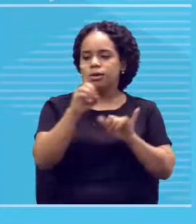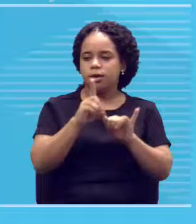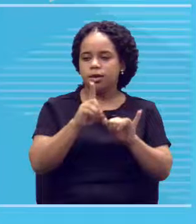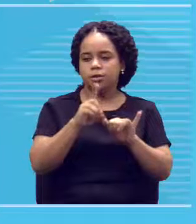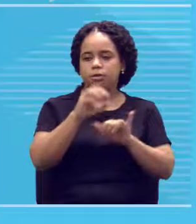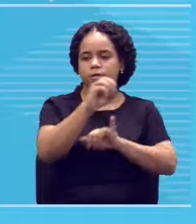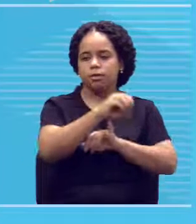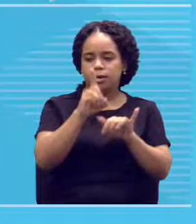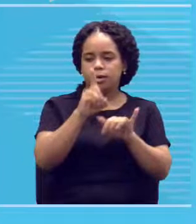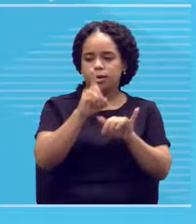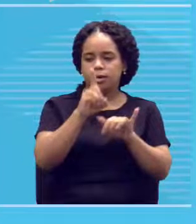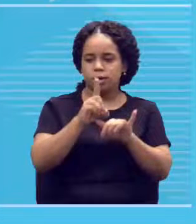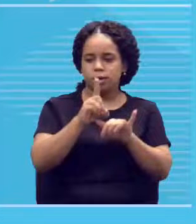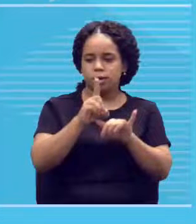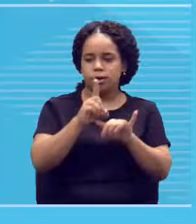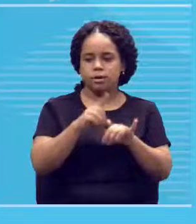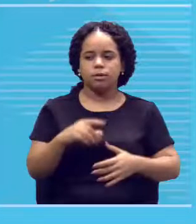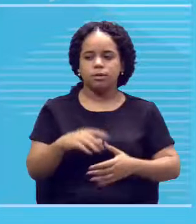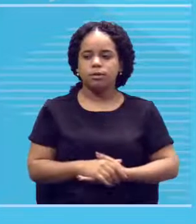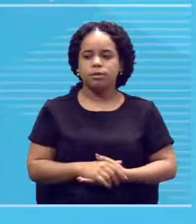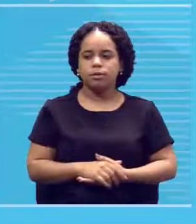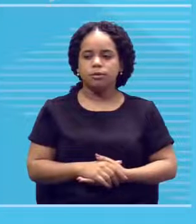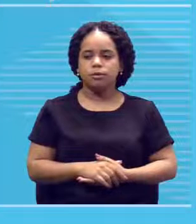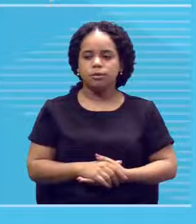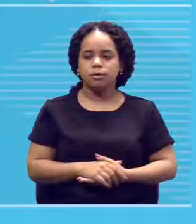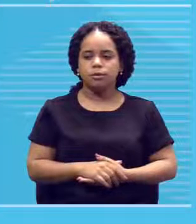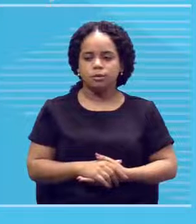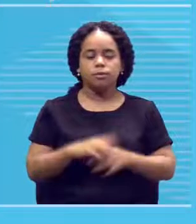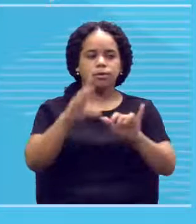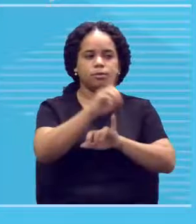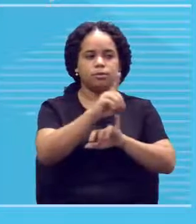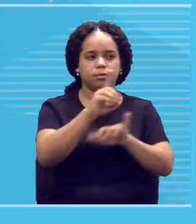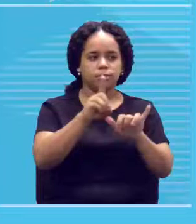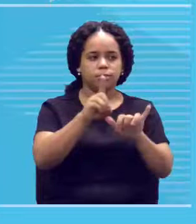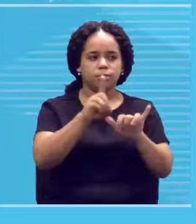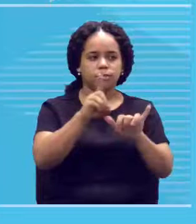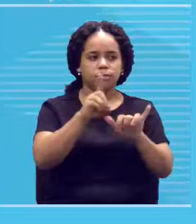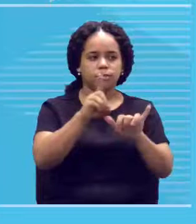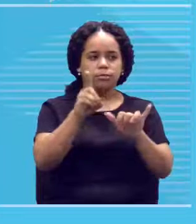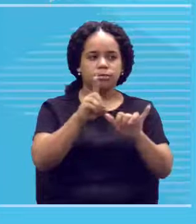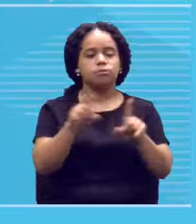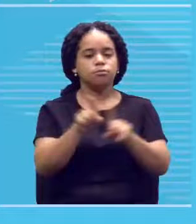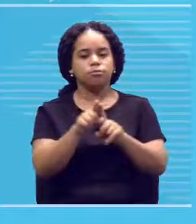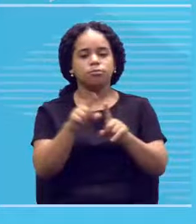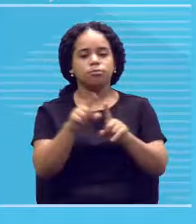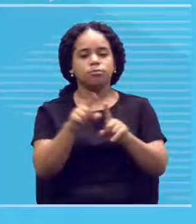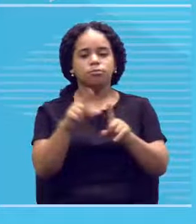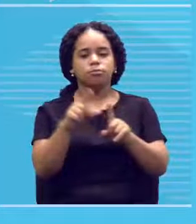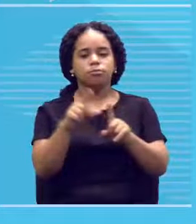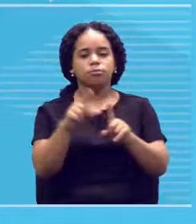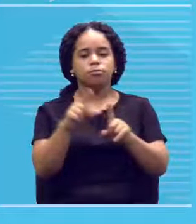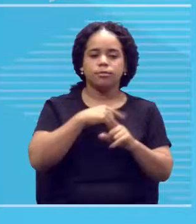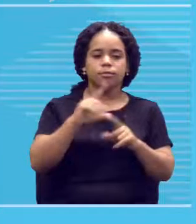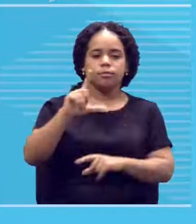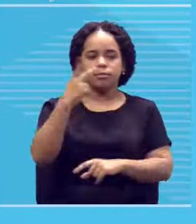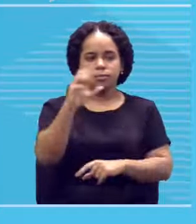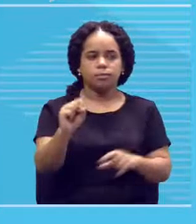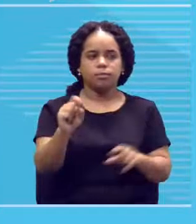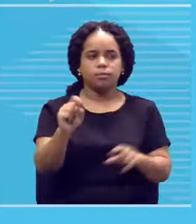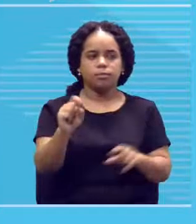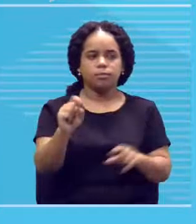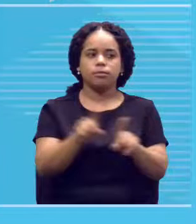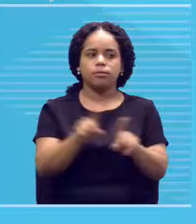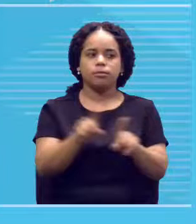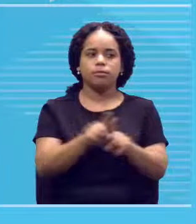h nós temos Olê Olê mas também podemos ser o viés quando eles